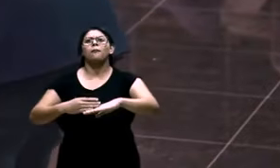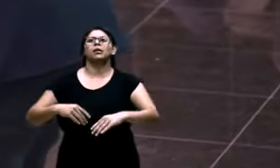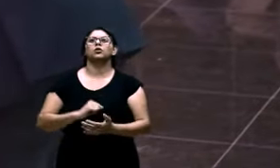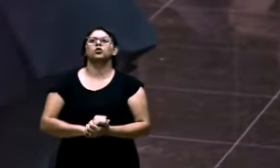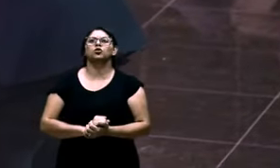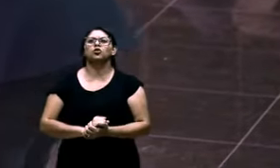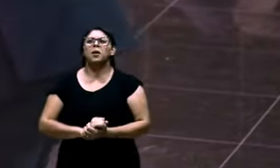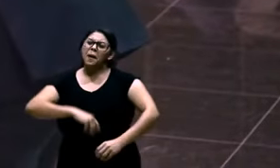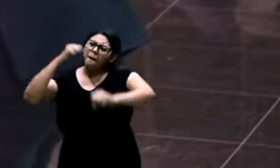cortem madeira, sirvam